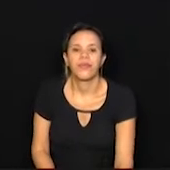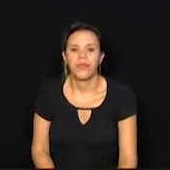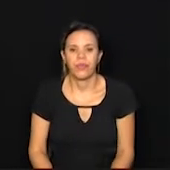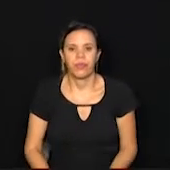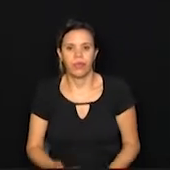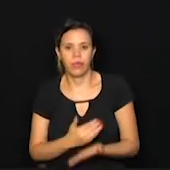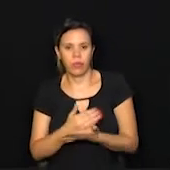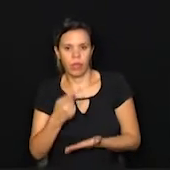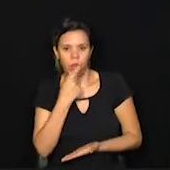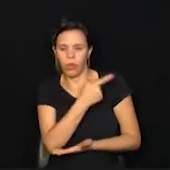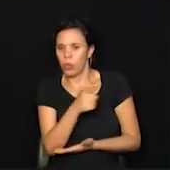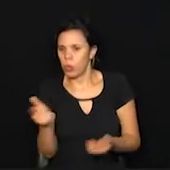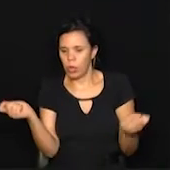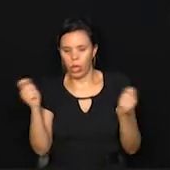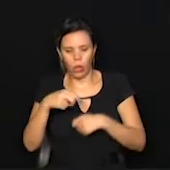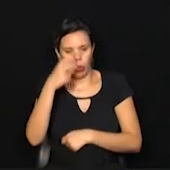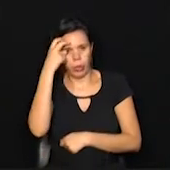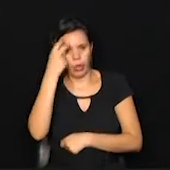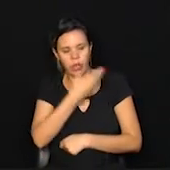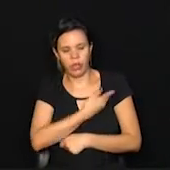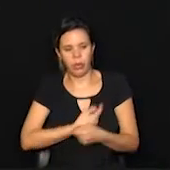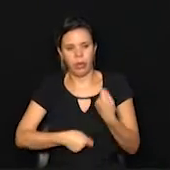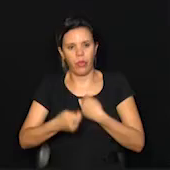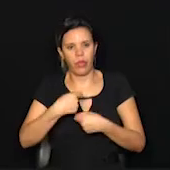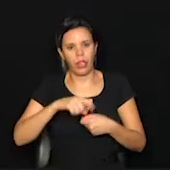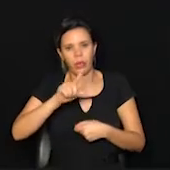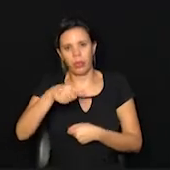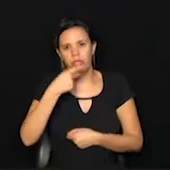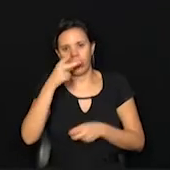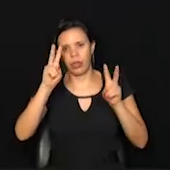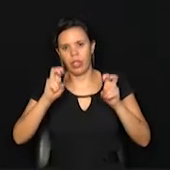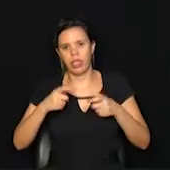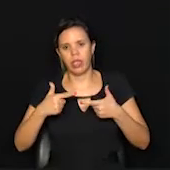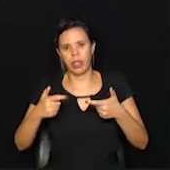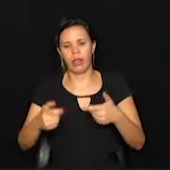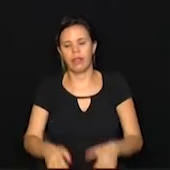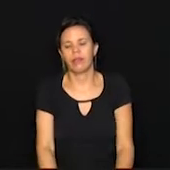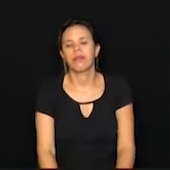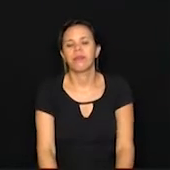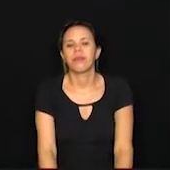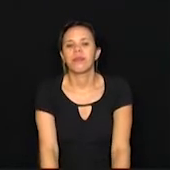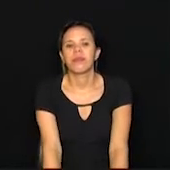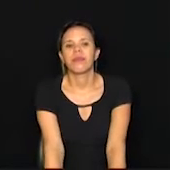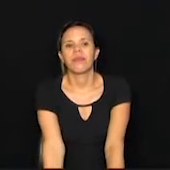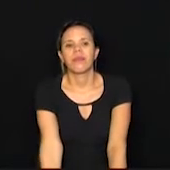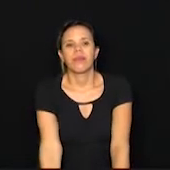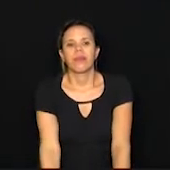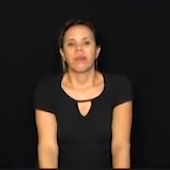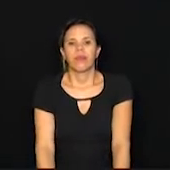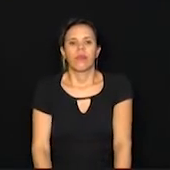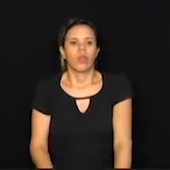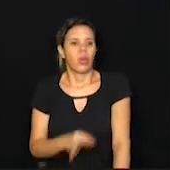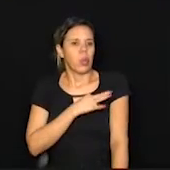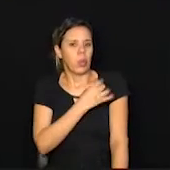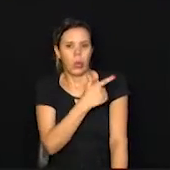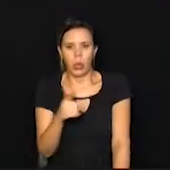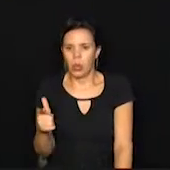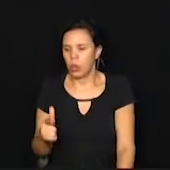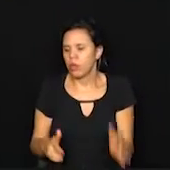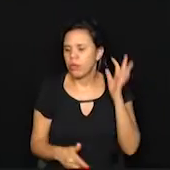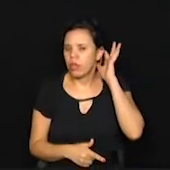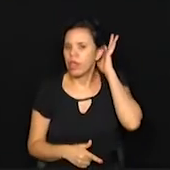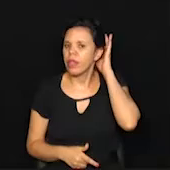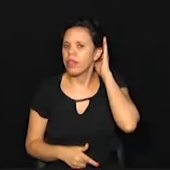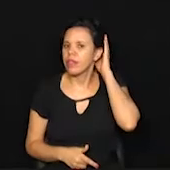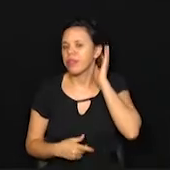pela pelo não tem competência para governar e depois eu falar do tema da Guerra né aquele dia os militares não tem competência para